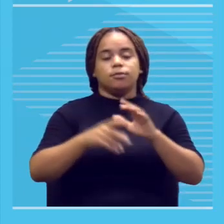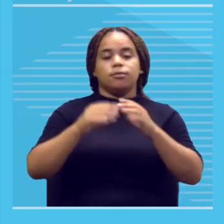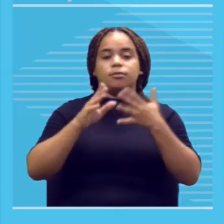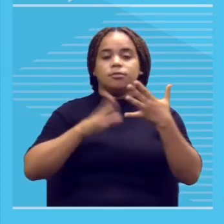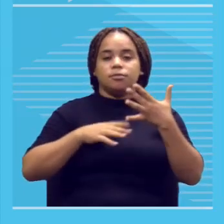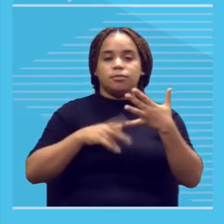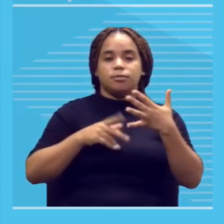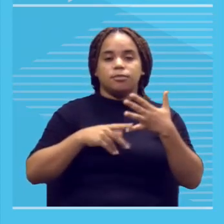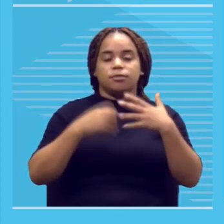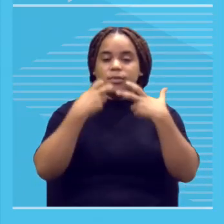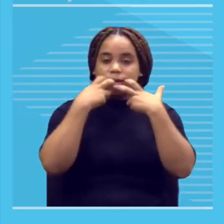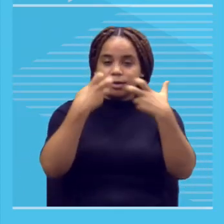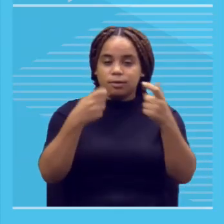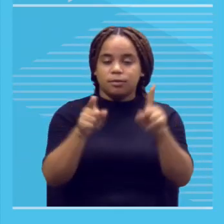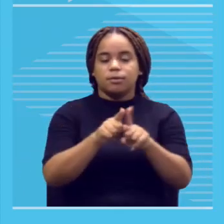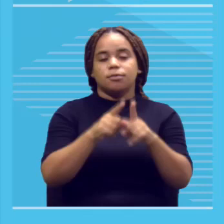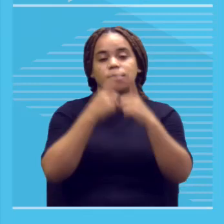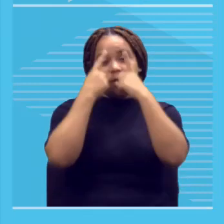agride